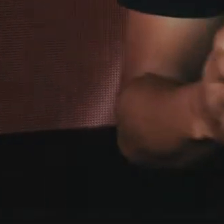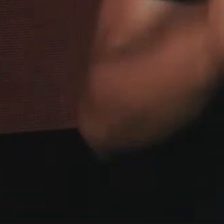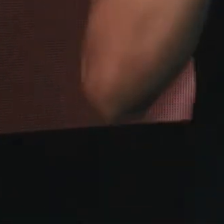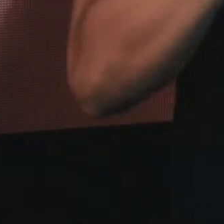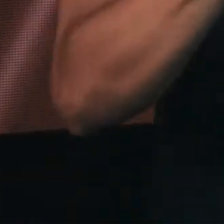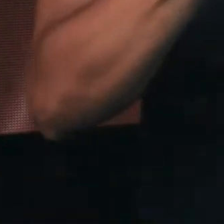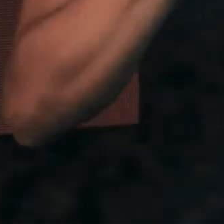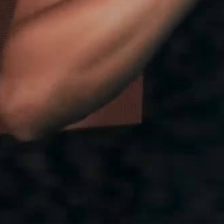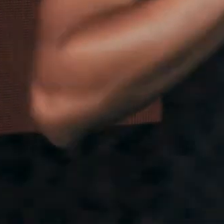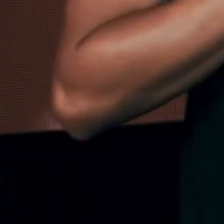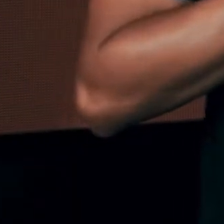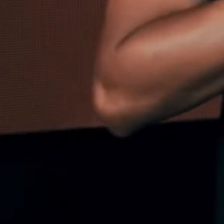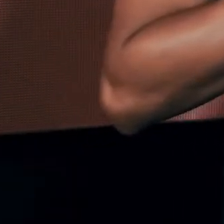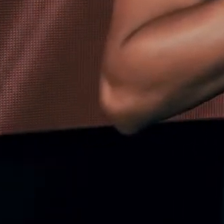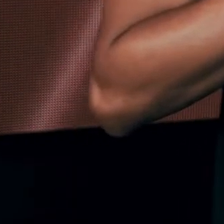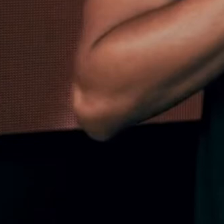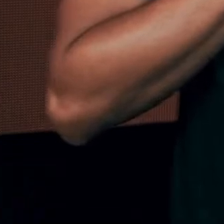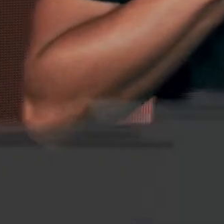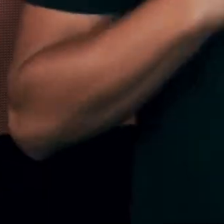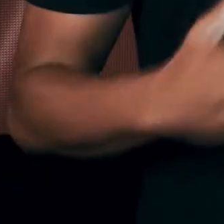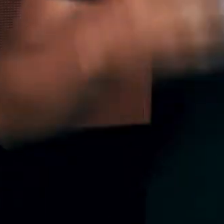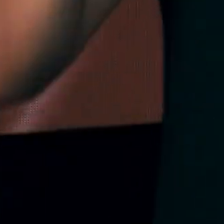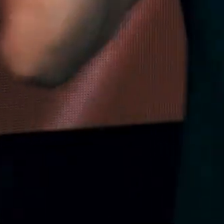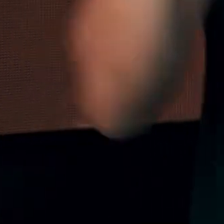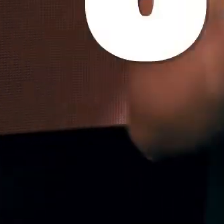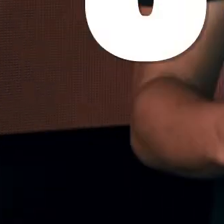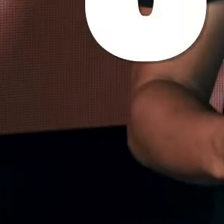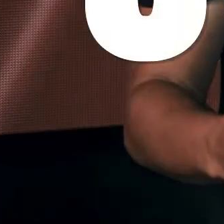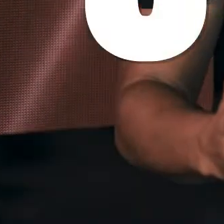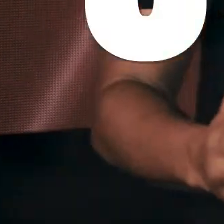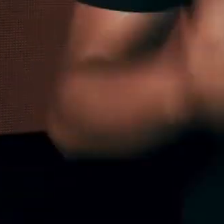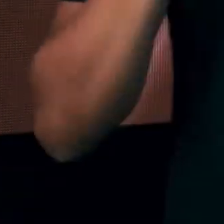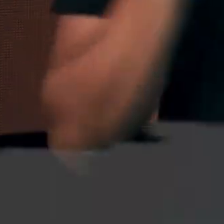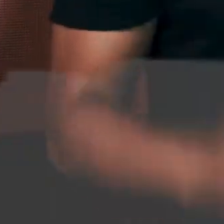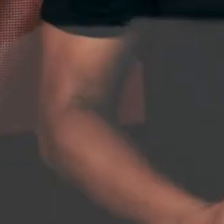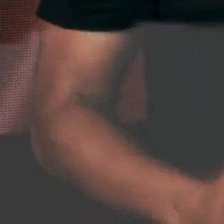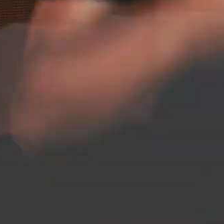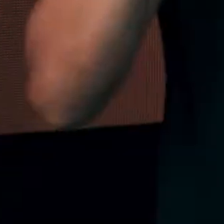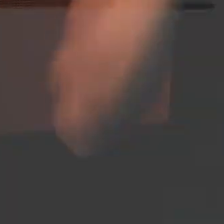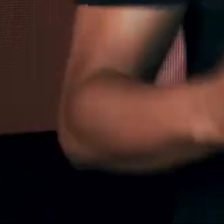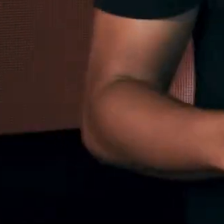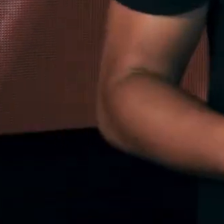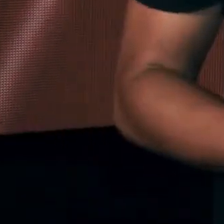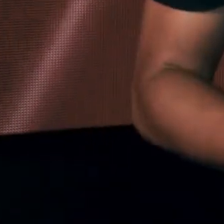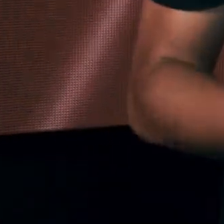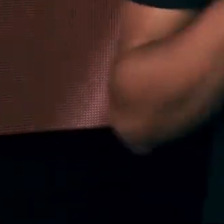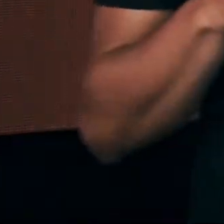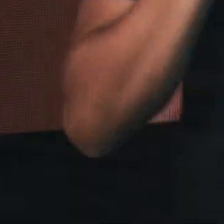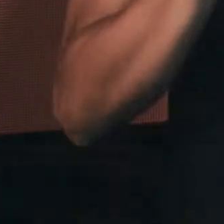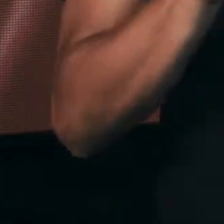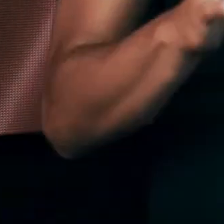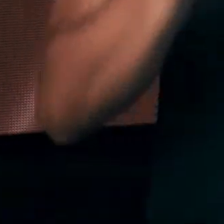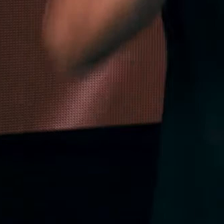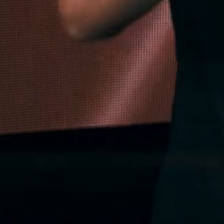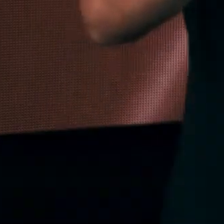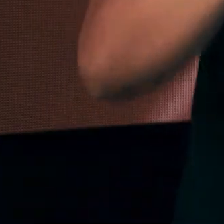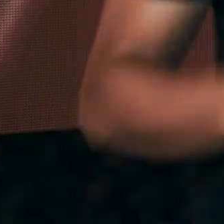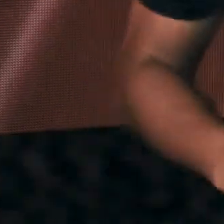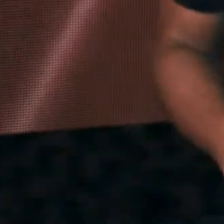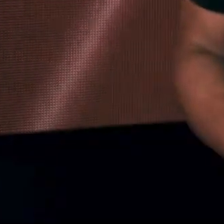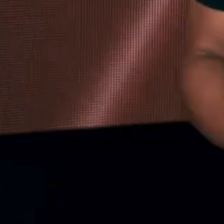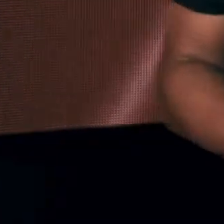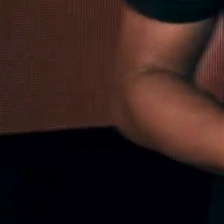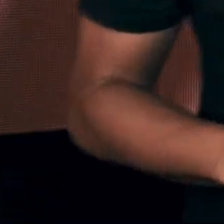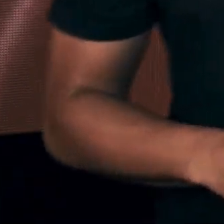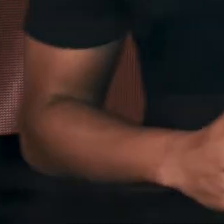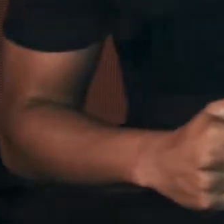Paz de Cristo, gente, tudo bem? Eu sou o Júnior. E eu sou a Júlia. E nós somos do Connect, Juventude da ADEVEC. Nós temos alguns convites para fazer para